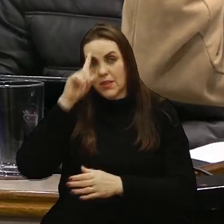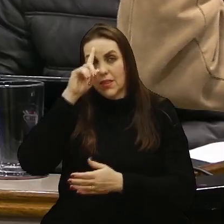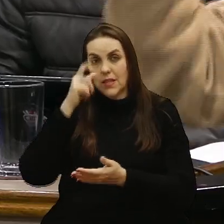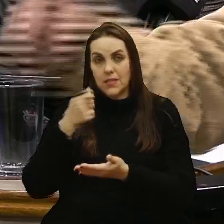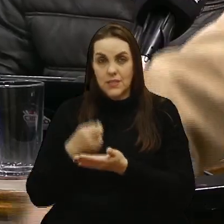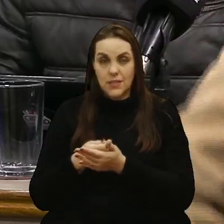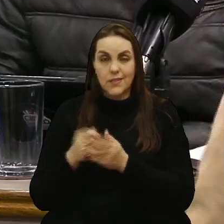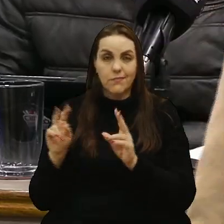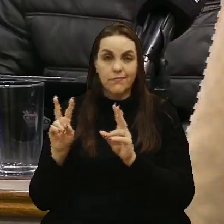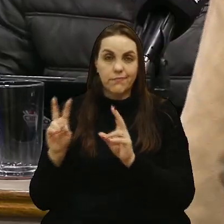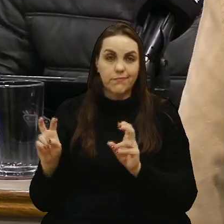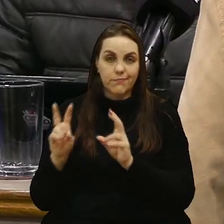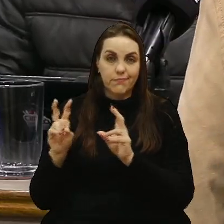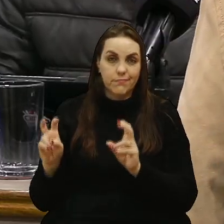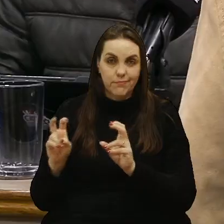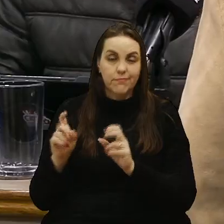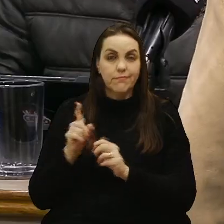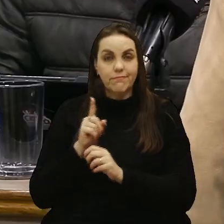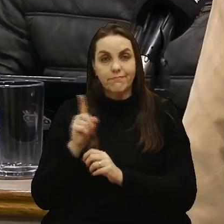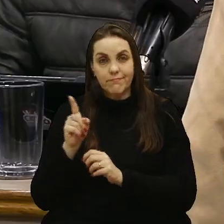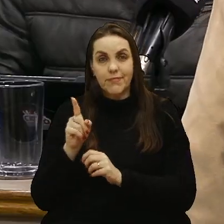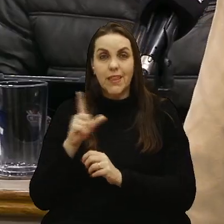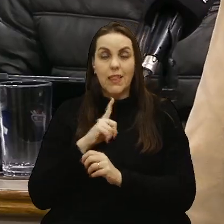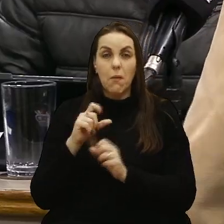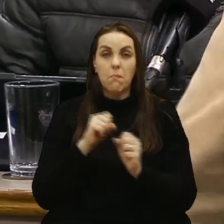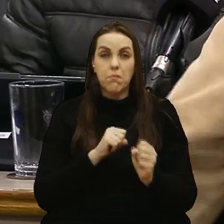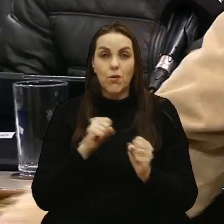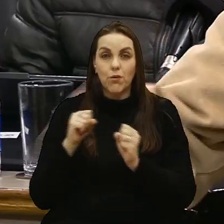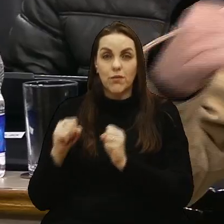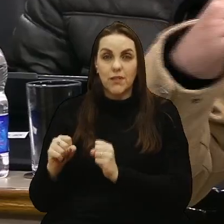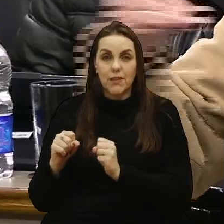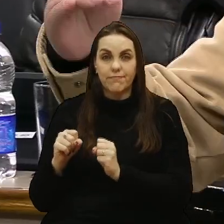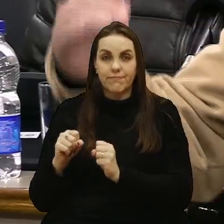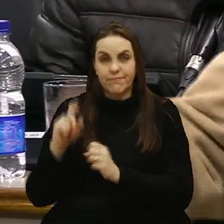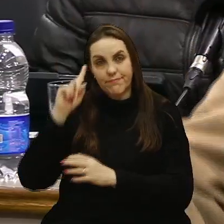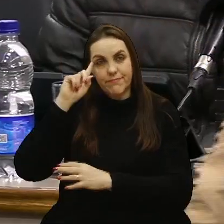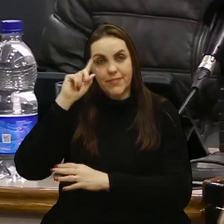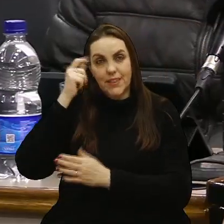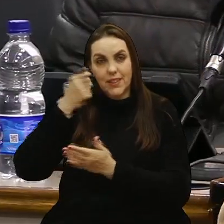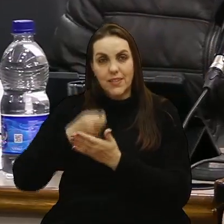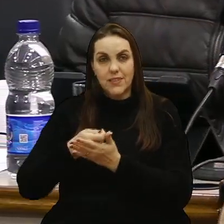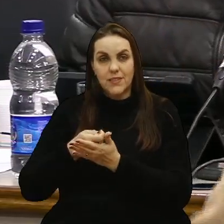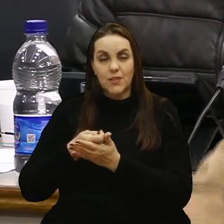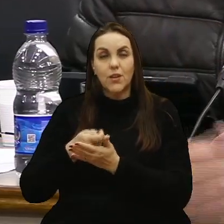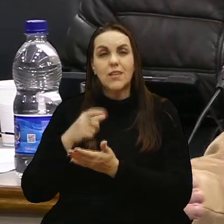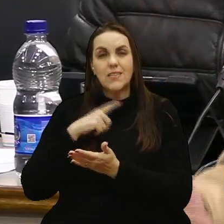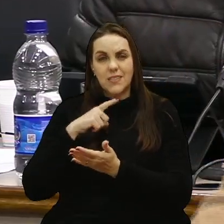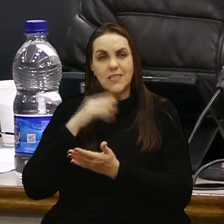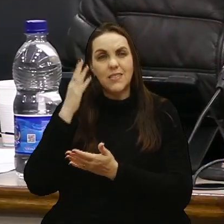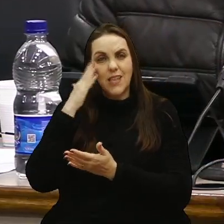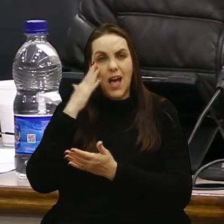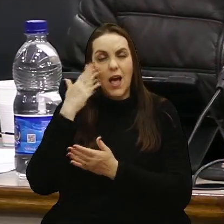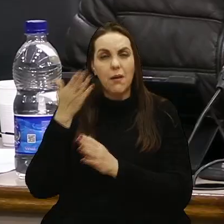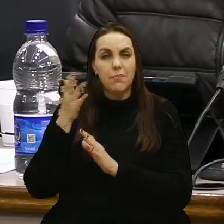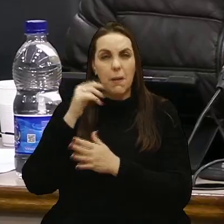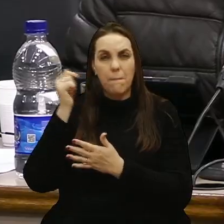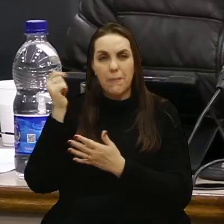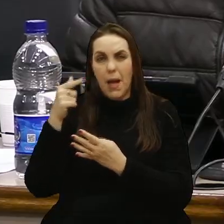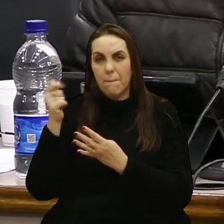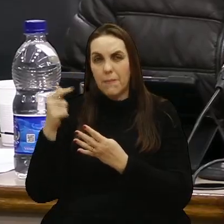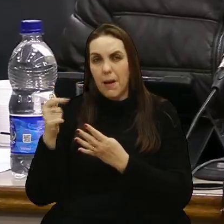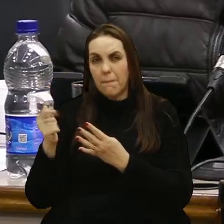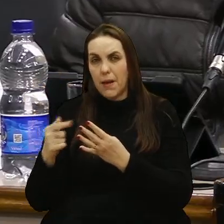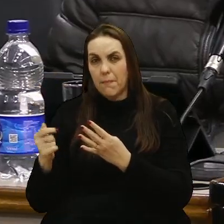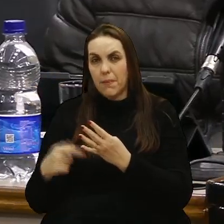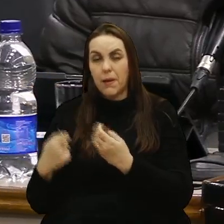diz, entre aspas, que um prefeito, né, tem poder para tomar decisão, mas ele sabe que tem toda... os pré-requisitos a ser cumprido, tem